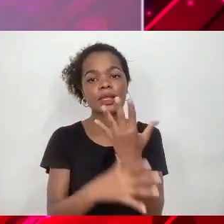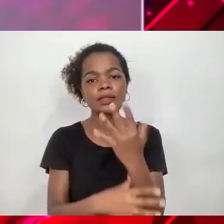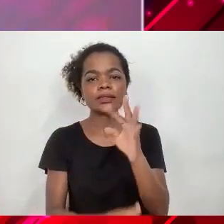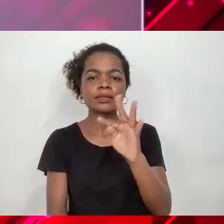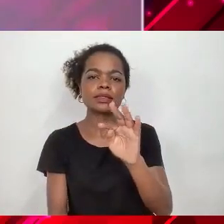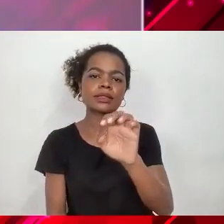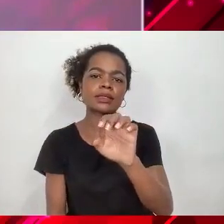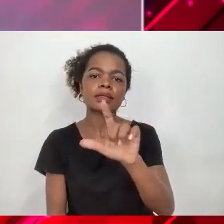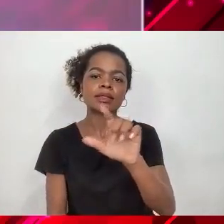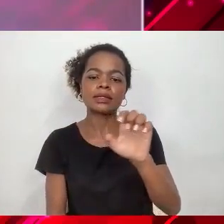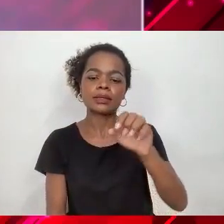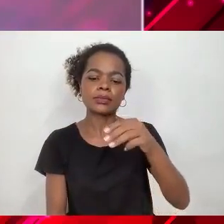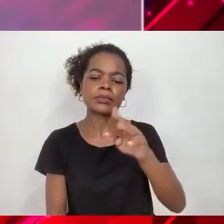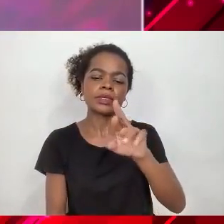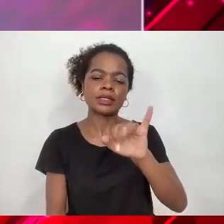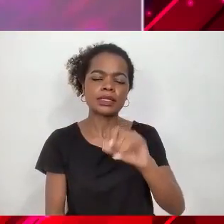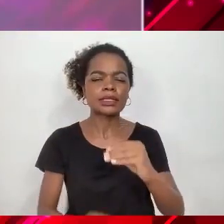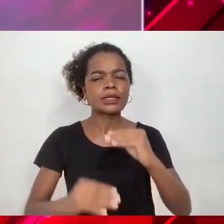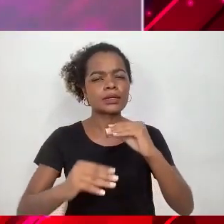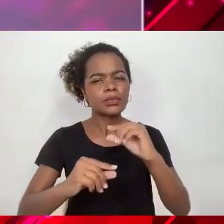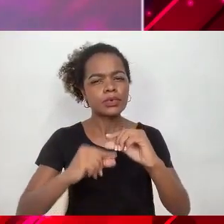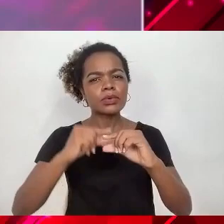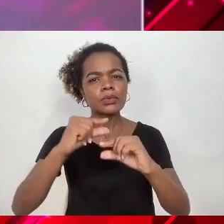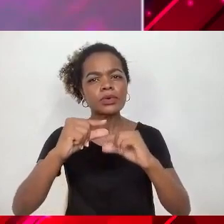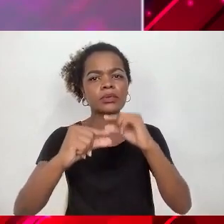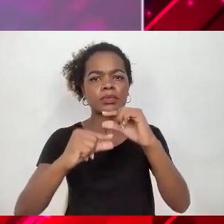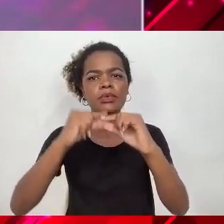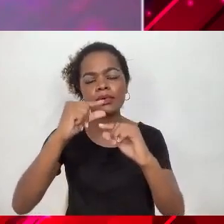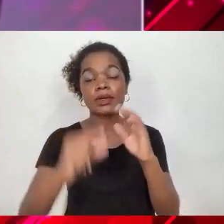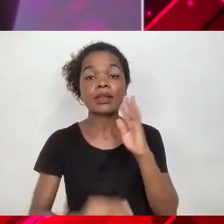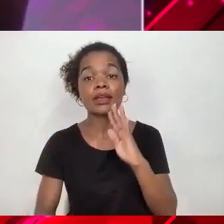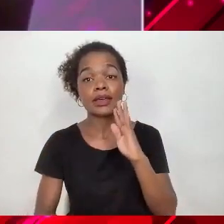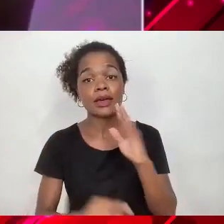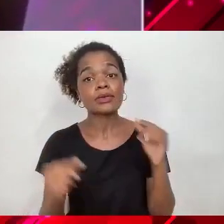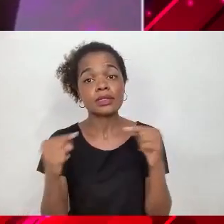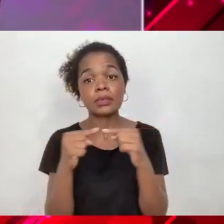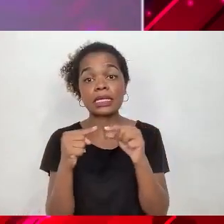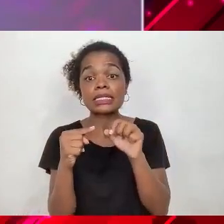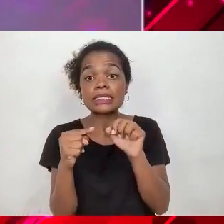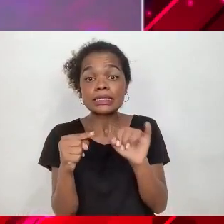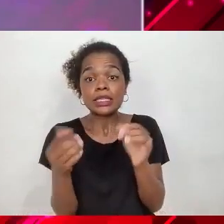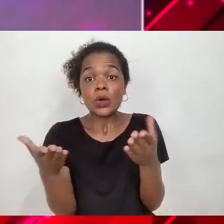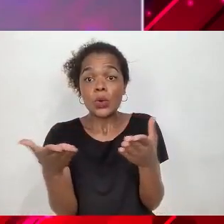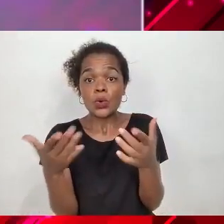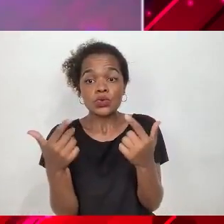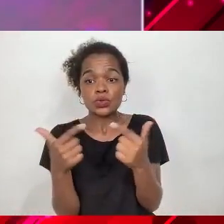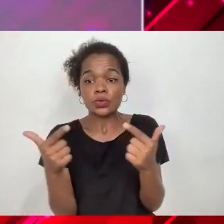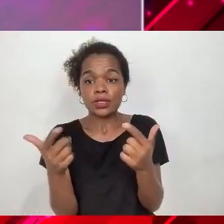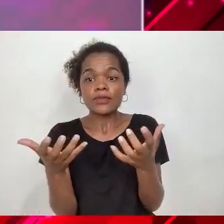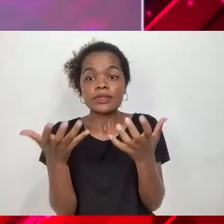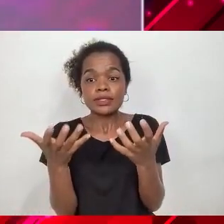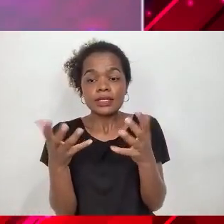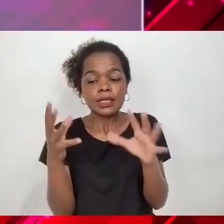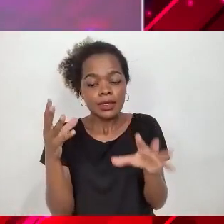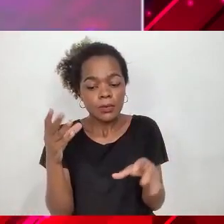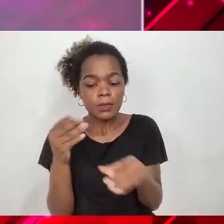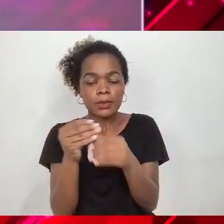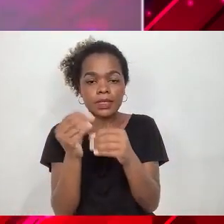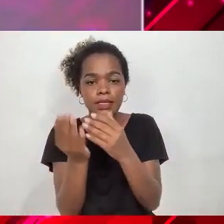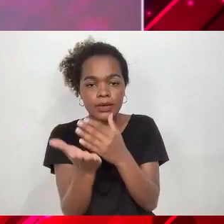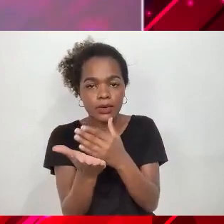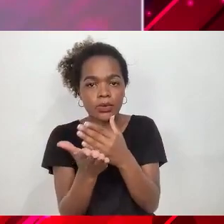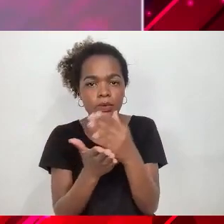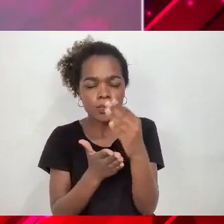telemetria de pouco em pouco, sabe? Então fica bem legal assim para você aplicar. Se você não tem telemetria hoje, você quer, por exemplo, começar e fazer